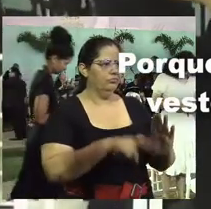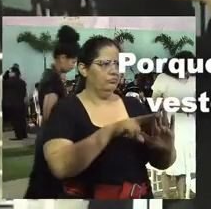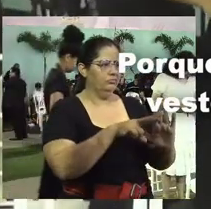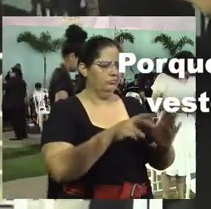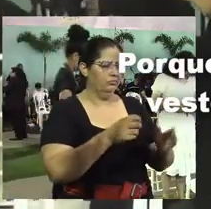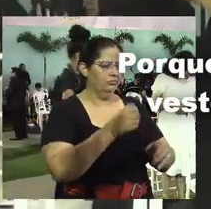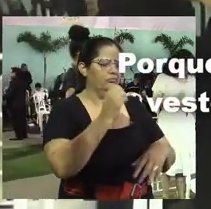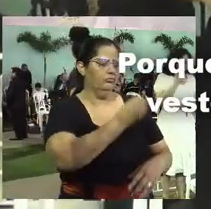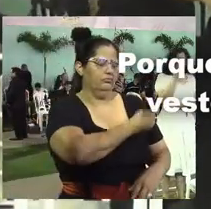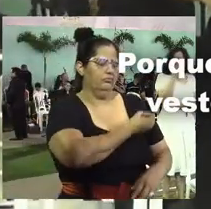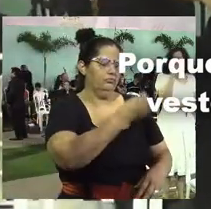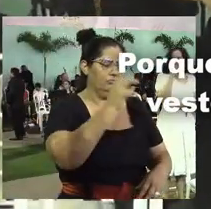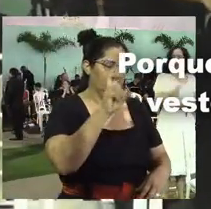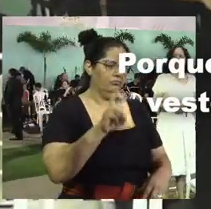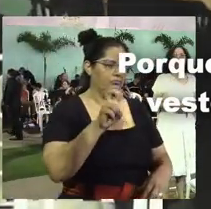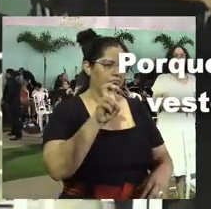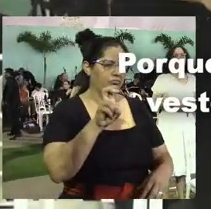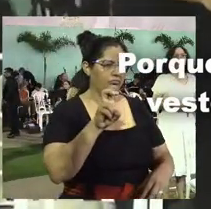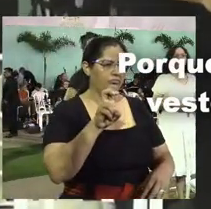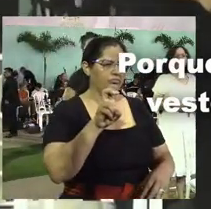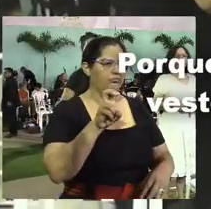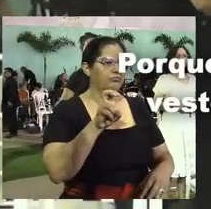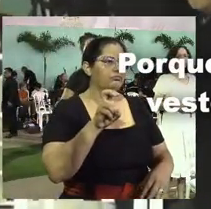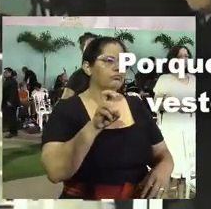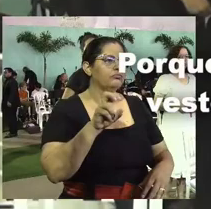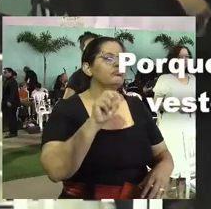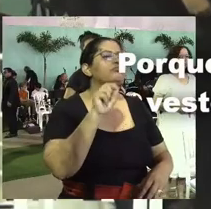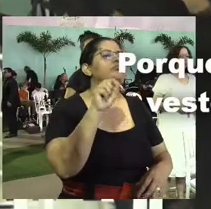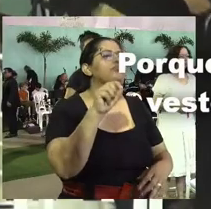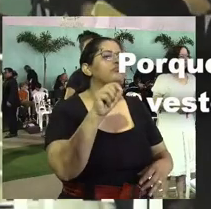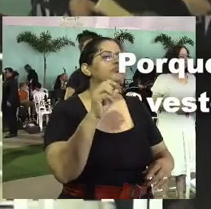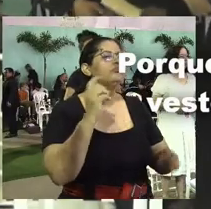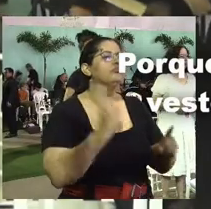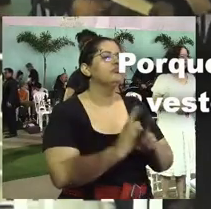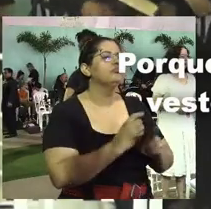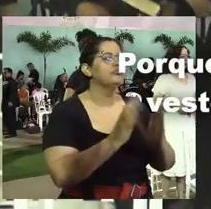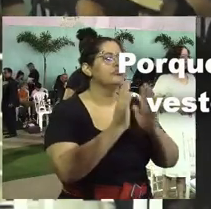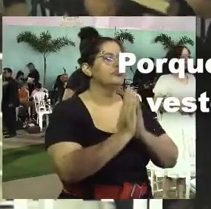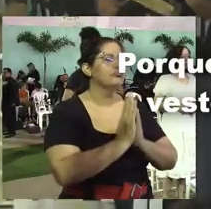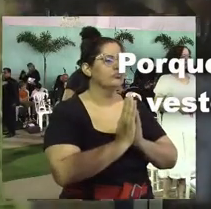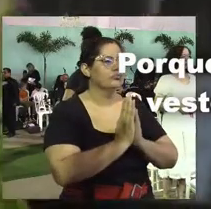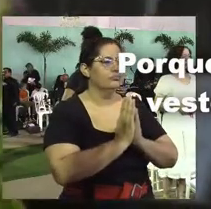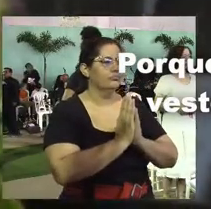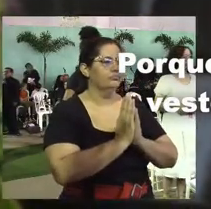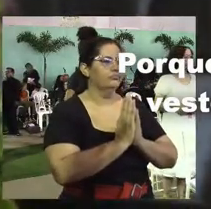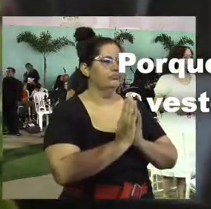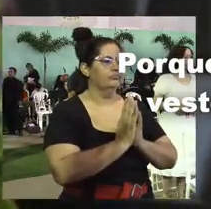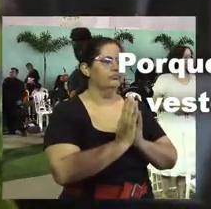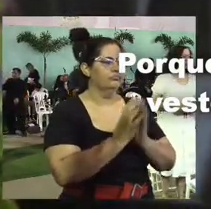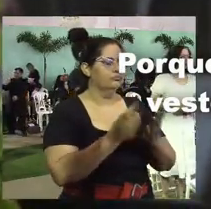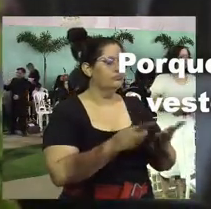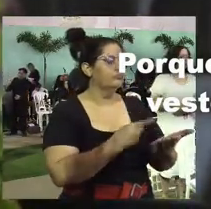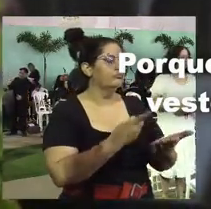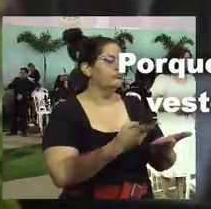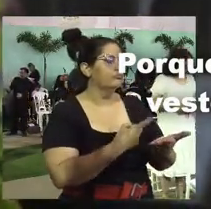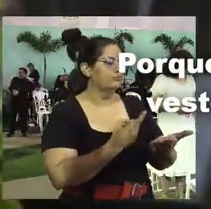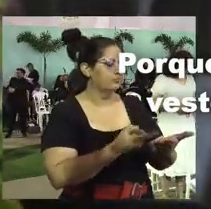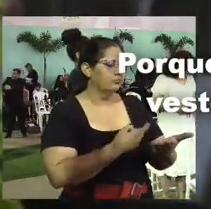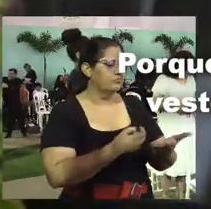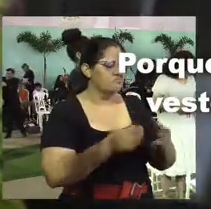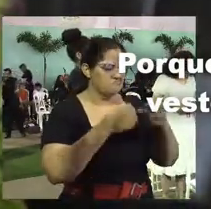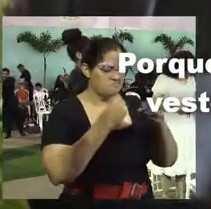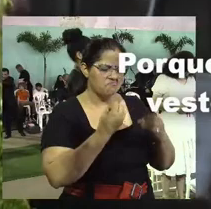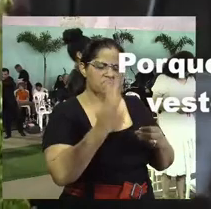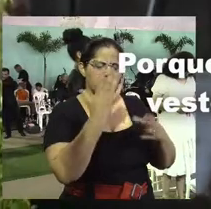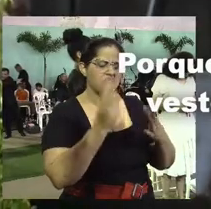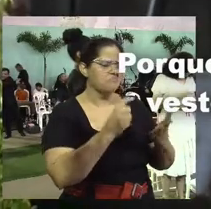de número 5 quem o encontrou diga amém leiamos a boa